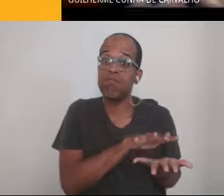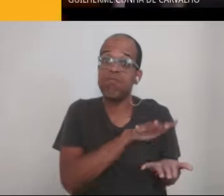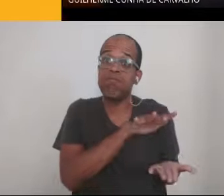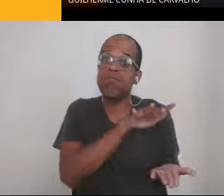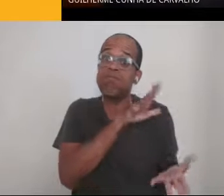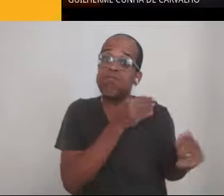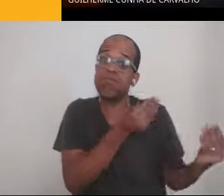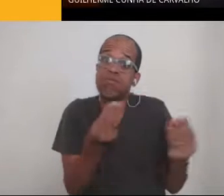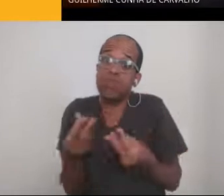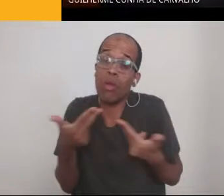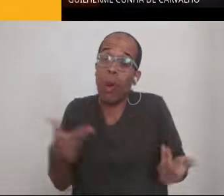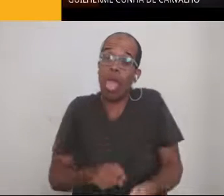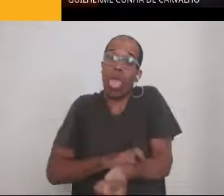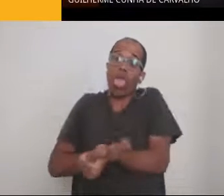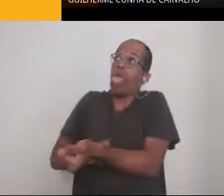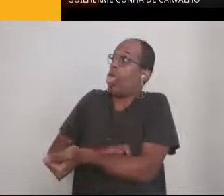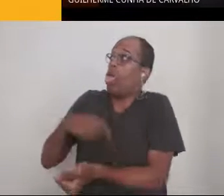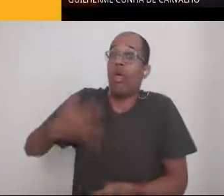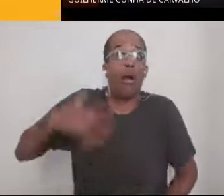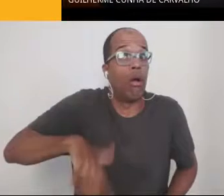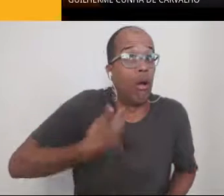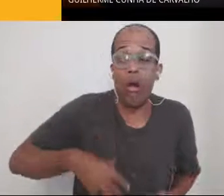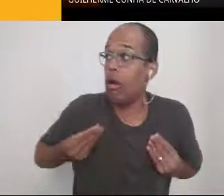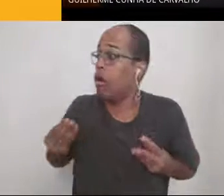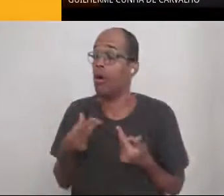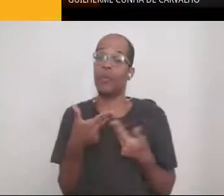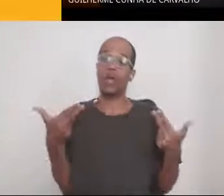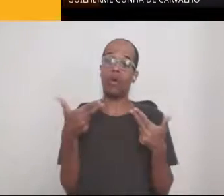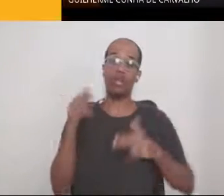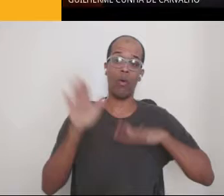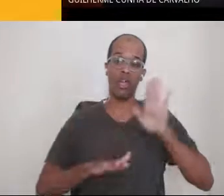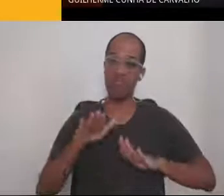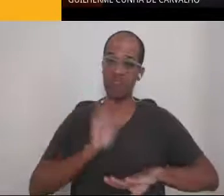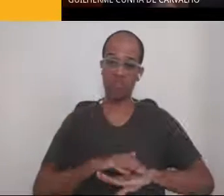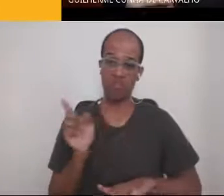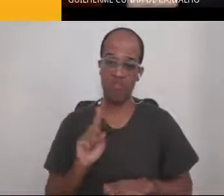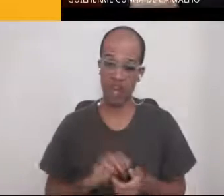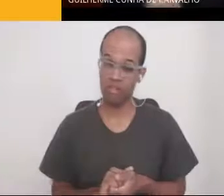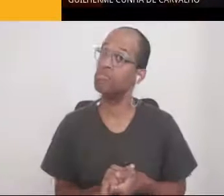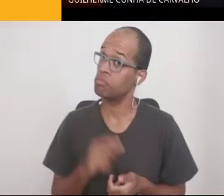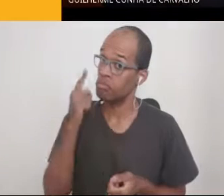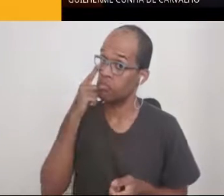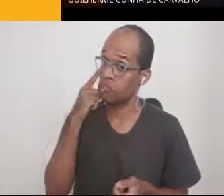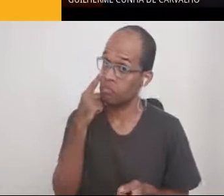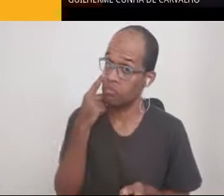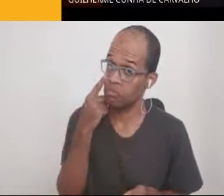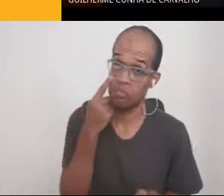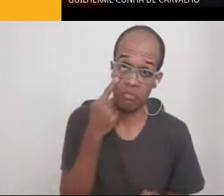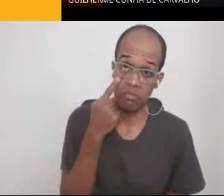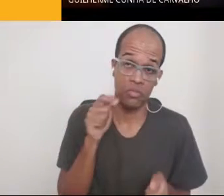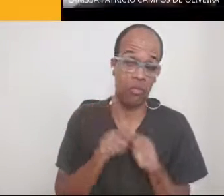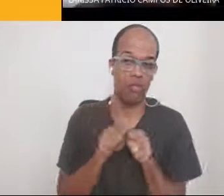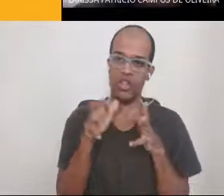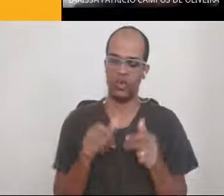coisa, fica estressado porque é muita coisa para fazer e acaba, às vezes, nem fazendo. Olha lá, hein? É para fazer tudo.